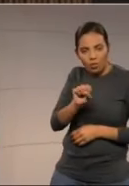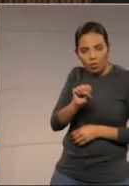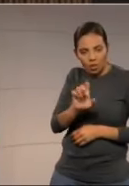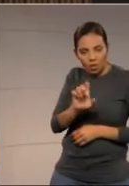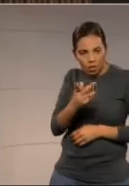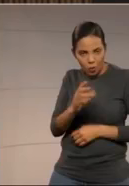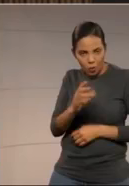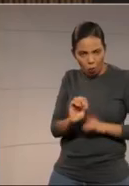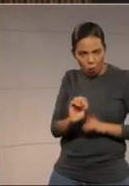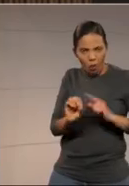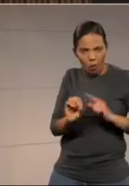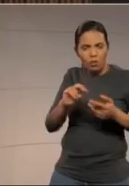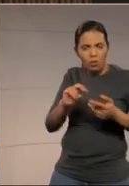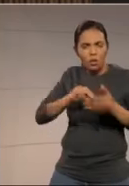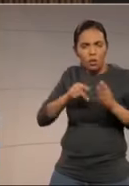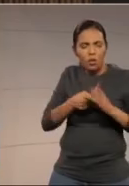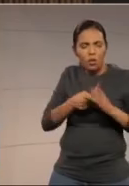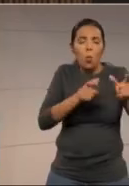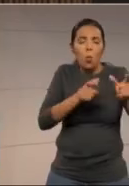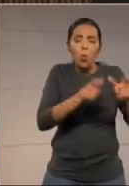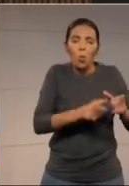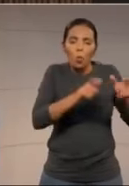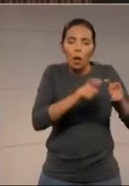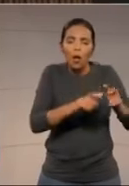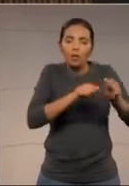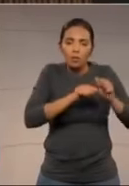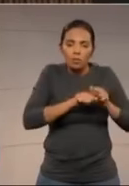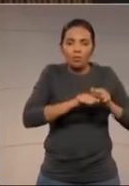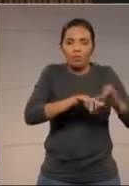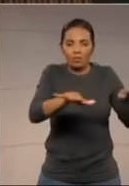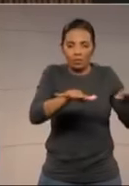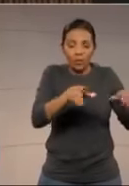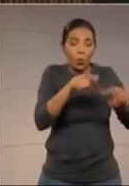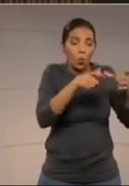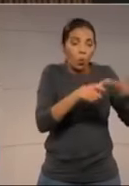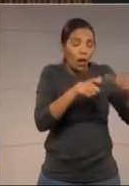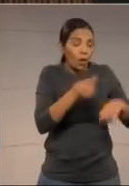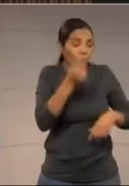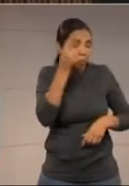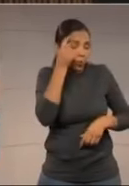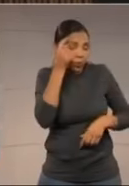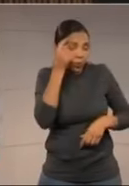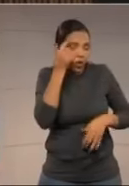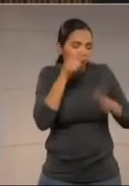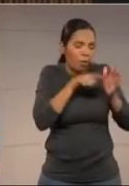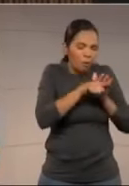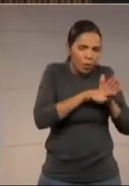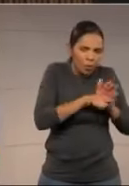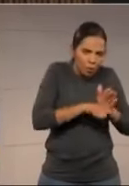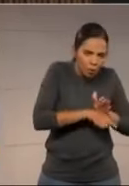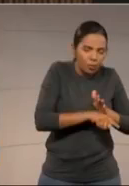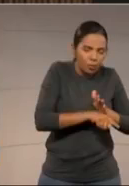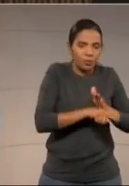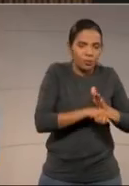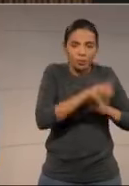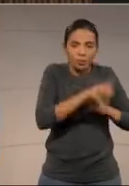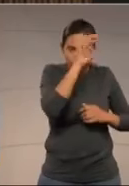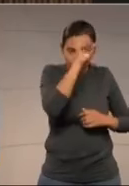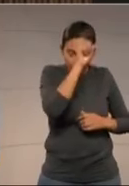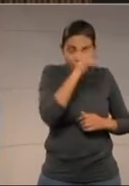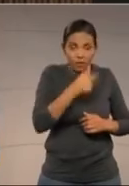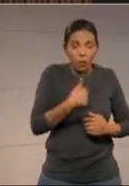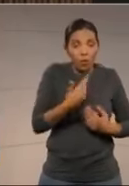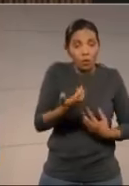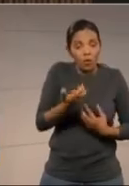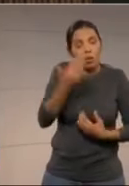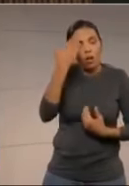que se delibera, local de consulta e reflexão. Por isso, eu quero agradecer hoje a todos os participantes